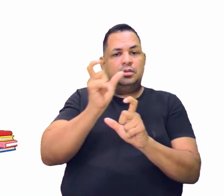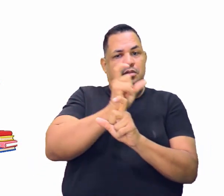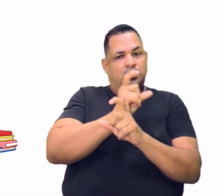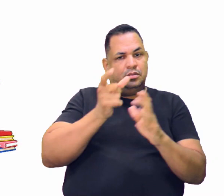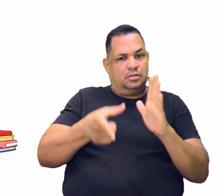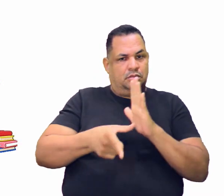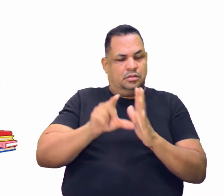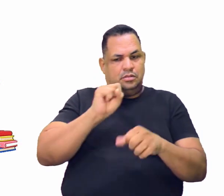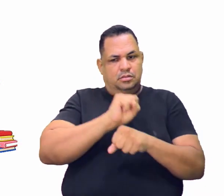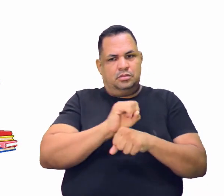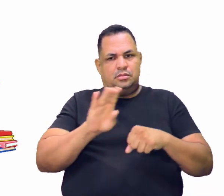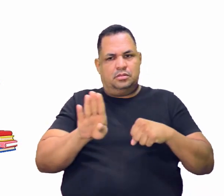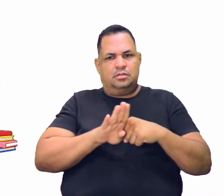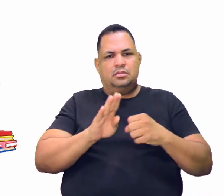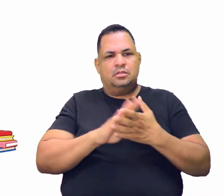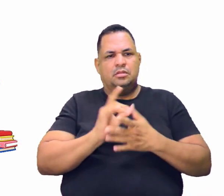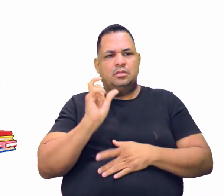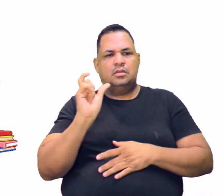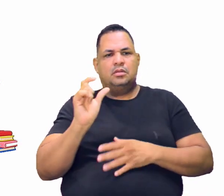ao substantivo, tais